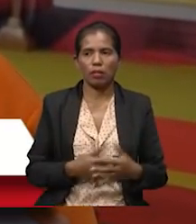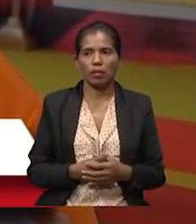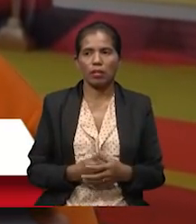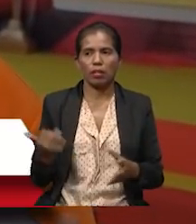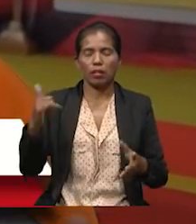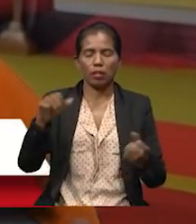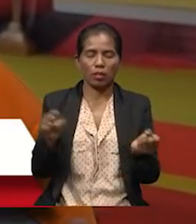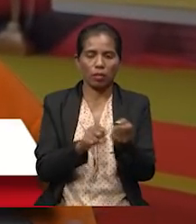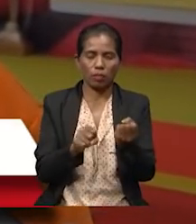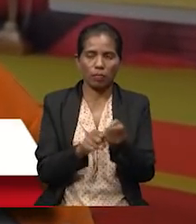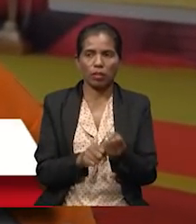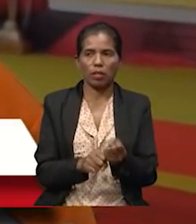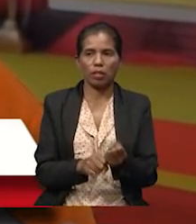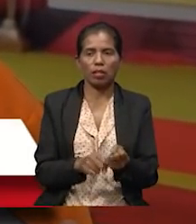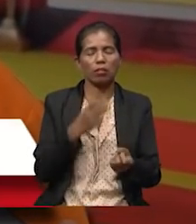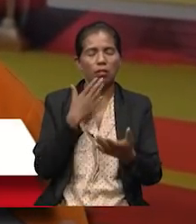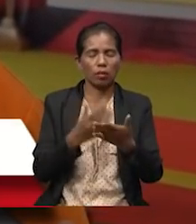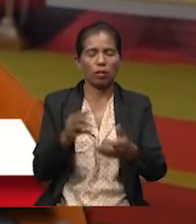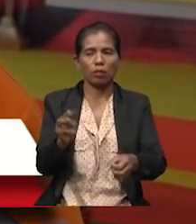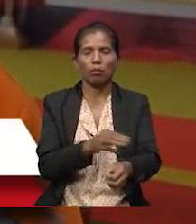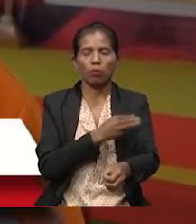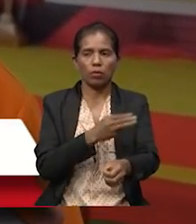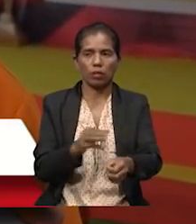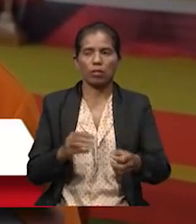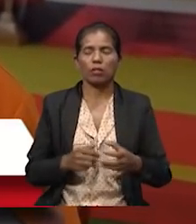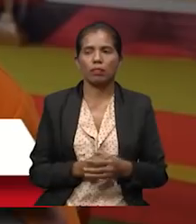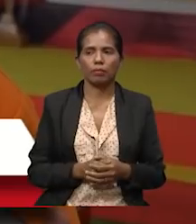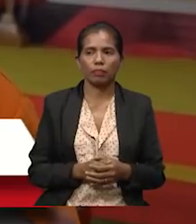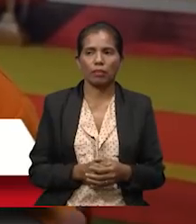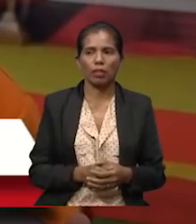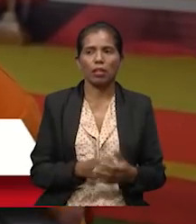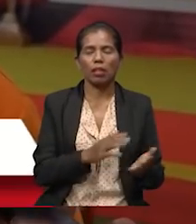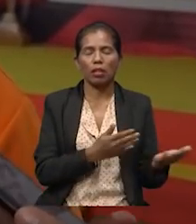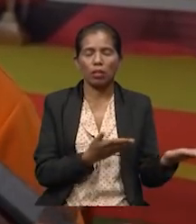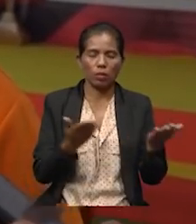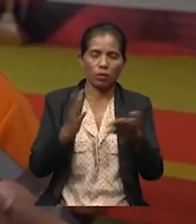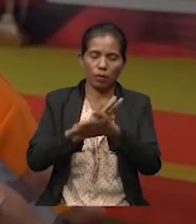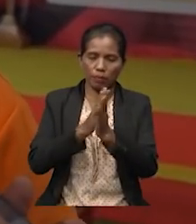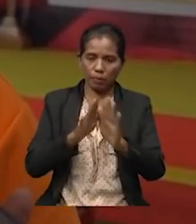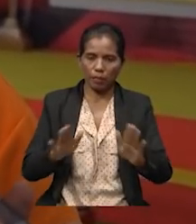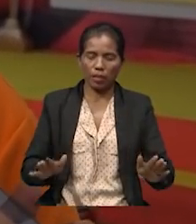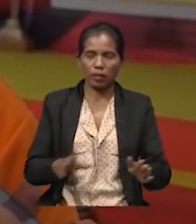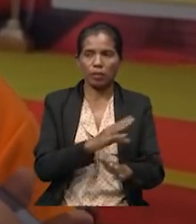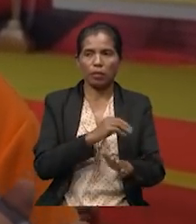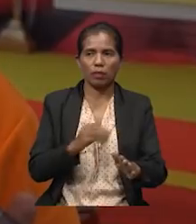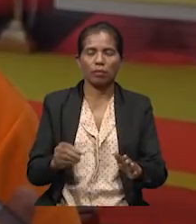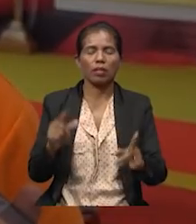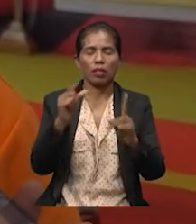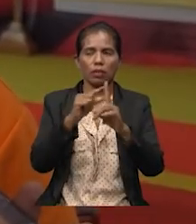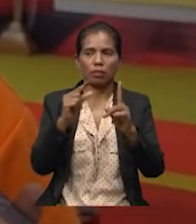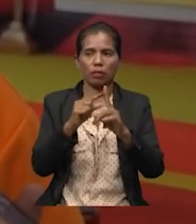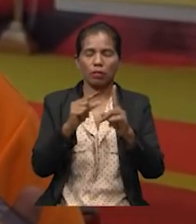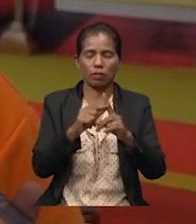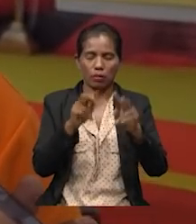ne apoiante, ele é que lhe música ser nebe, música ne vou dizer que lori paz dame, né? Mas bem, nem é conteúdo, né? Se a presidência